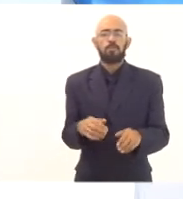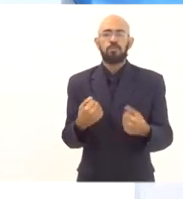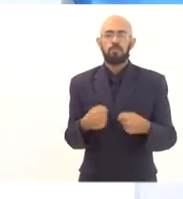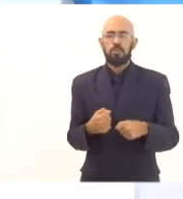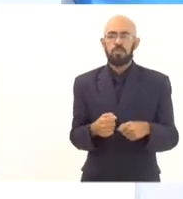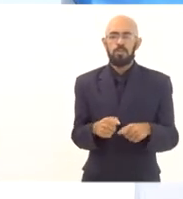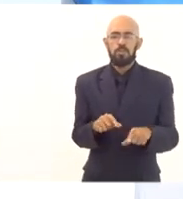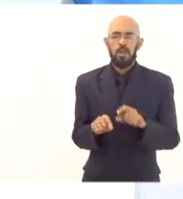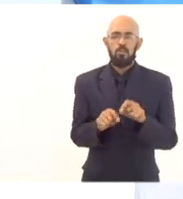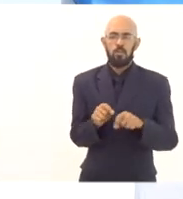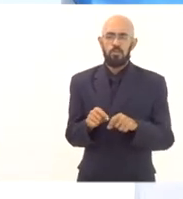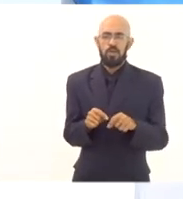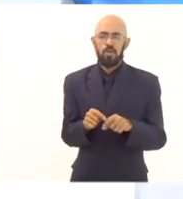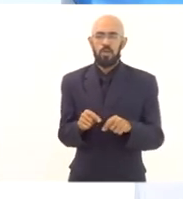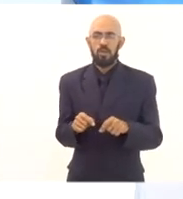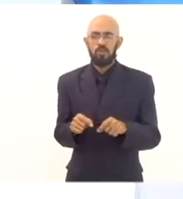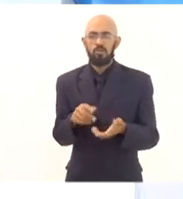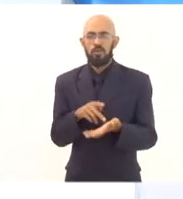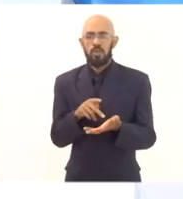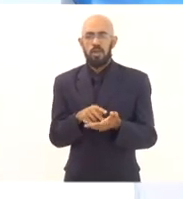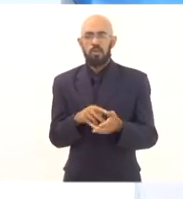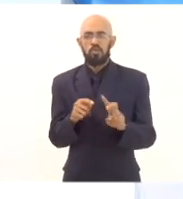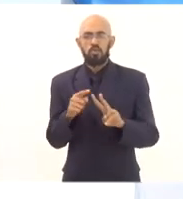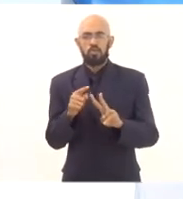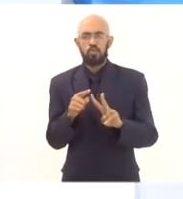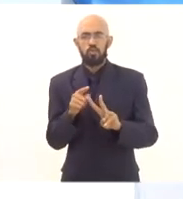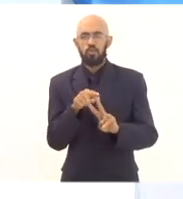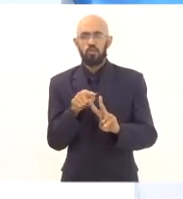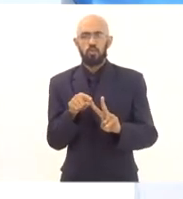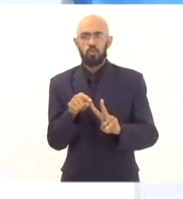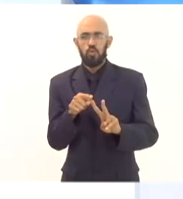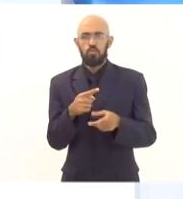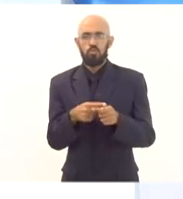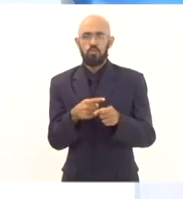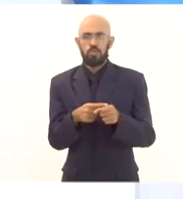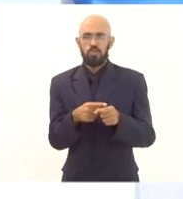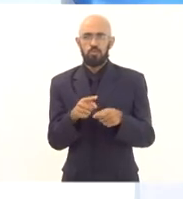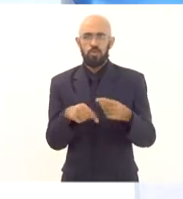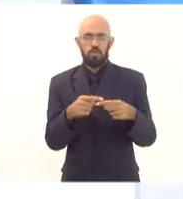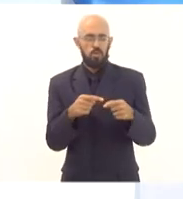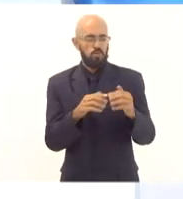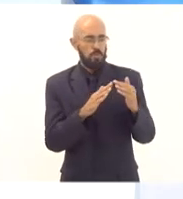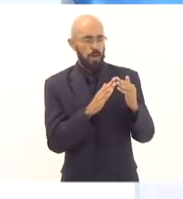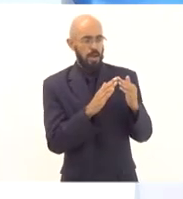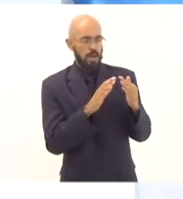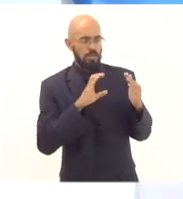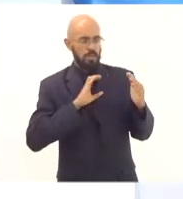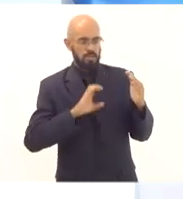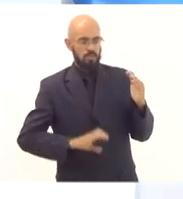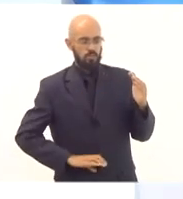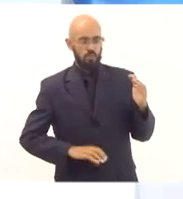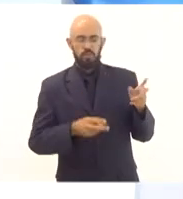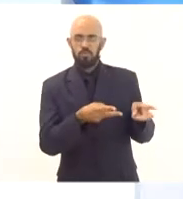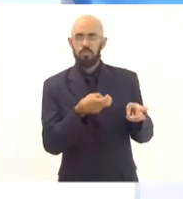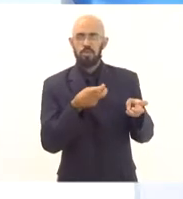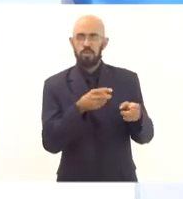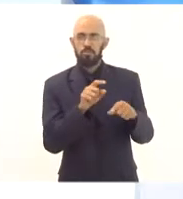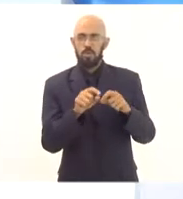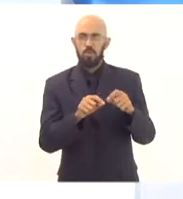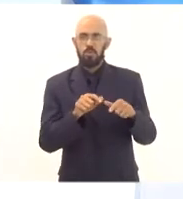Municípios né Graças a Deus é depois que foi para casa civil a gente viu esse essa operação